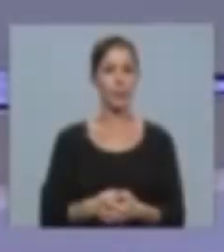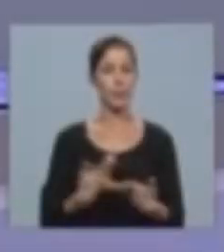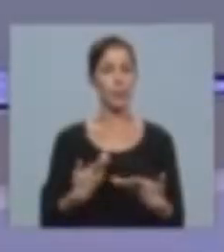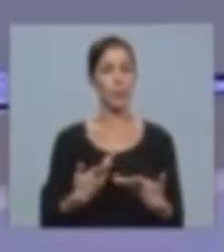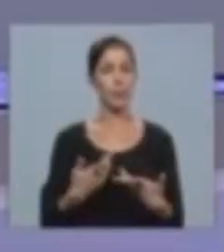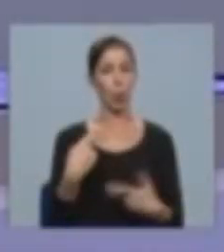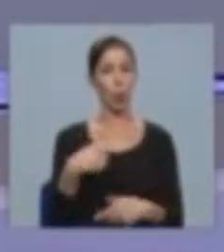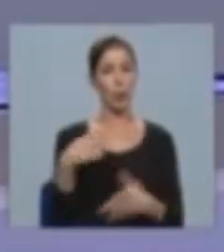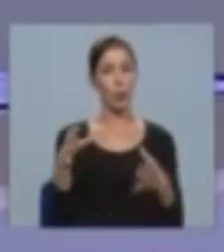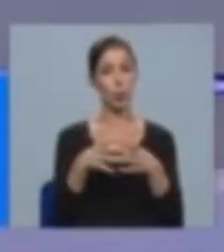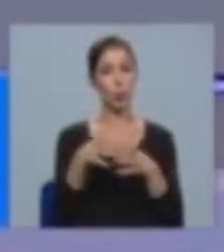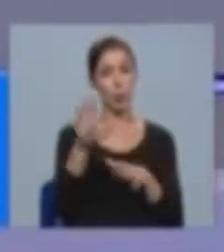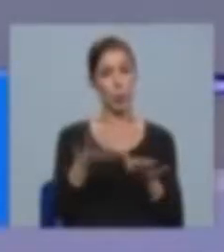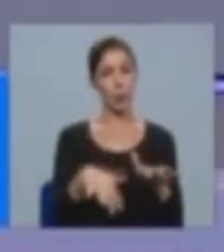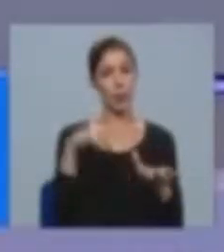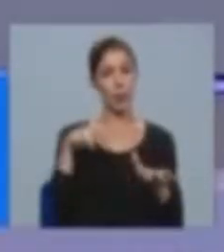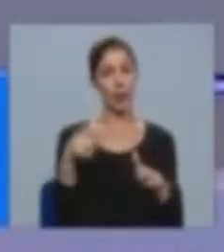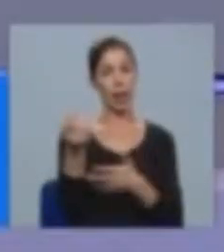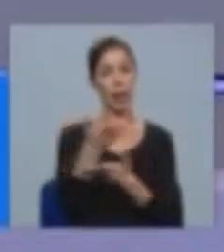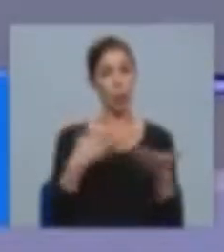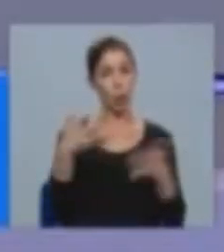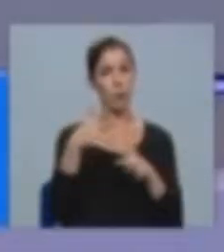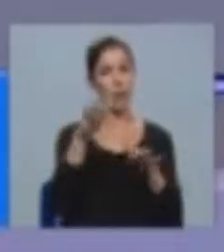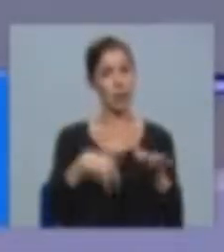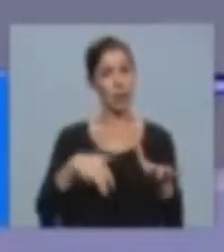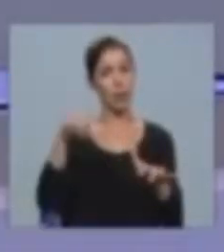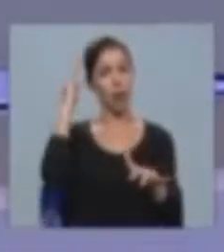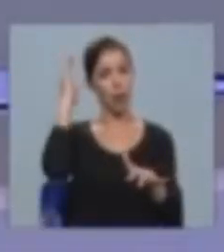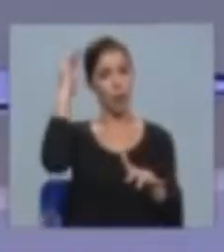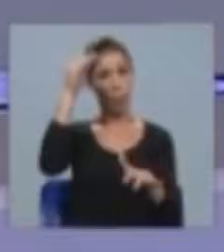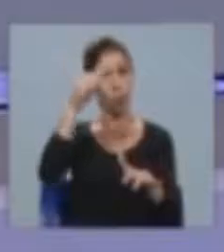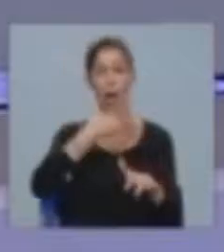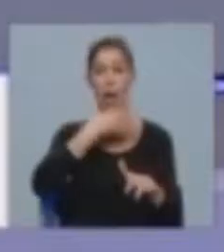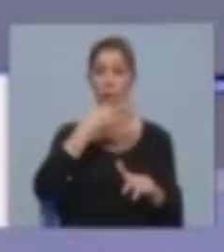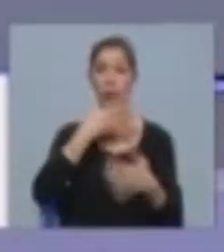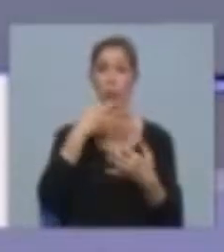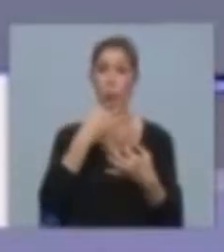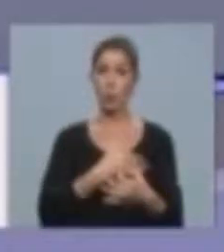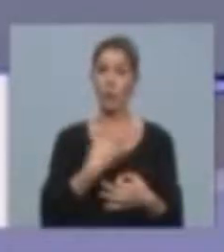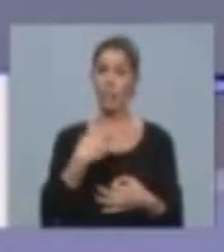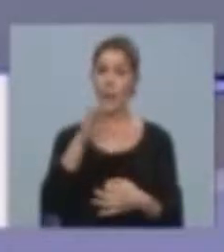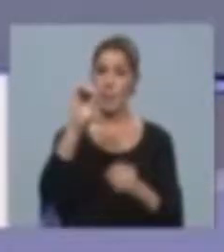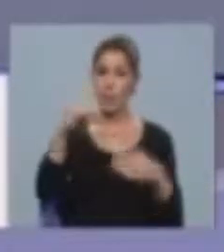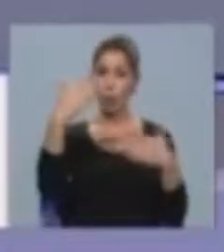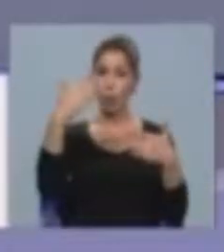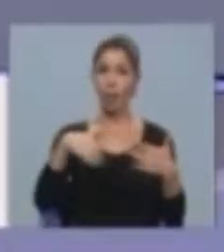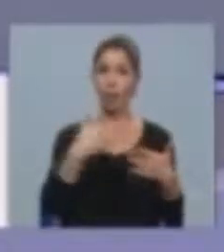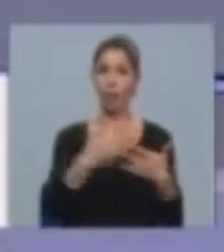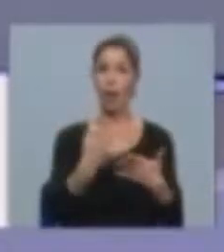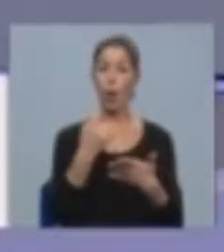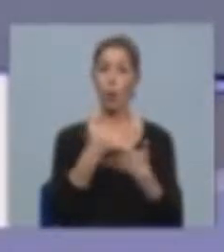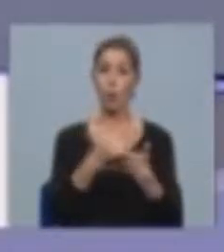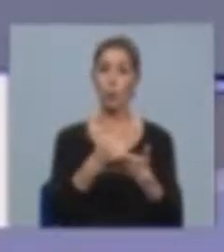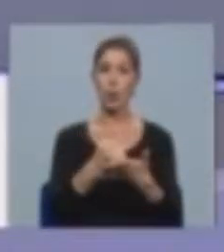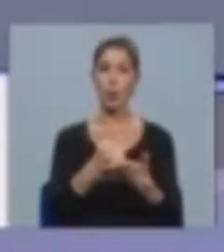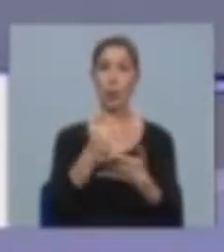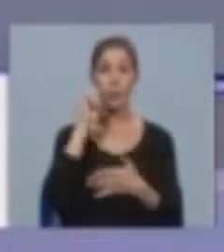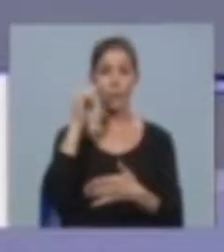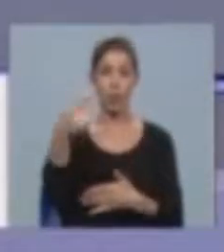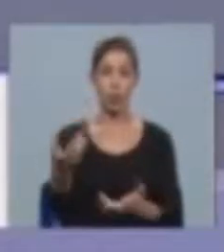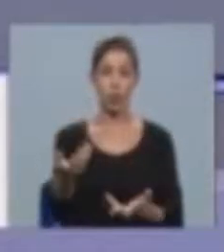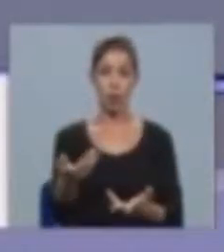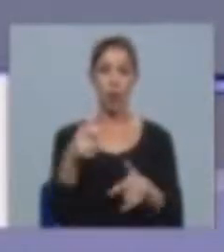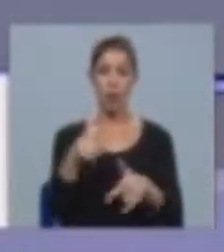O Presidente da Comissão Parlamentar de Economia da Assembleia da República garante que será dada prioridade ao subsídio social de mobilidade.